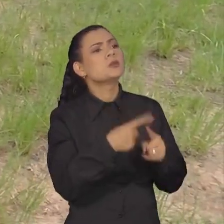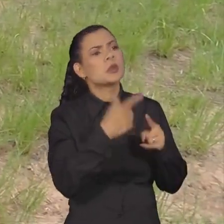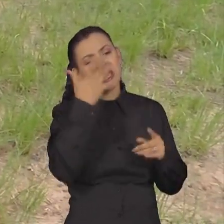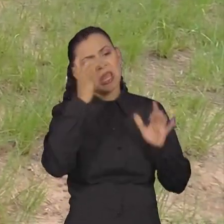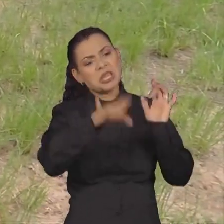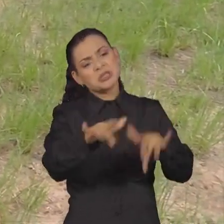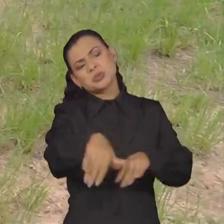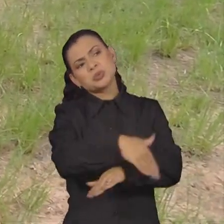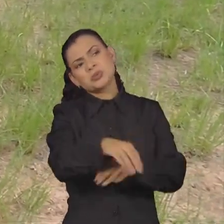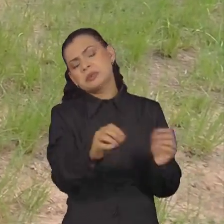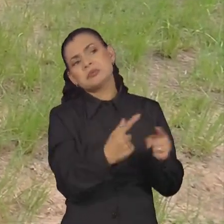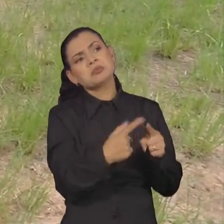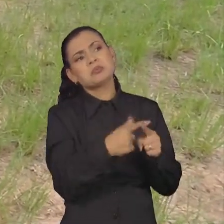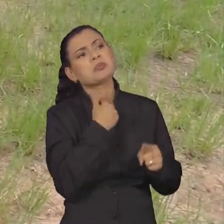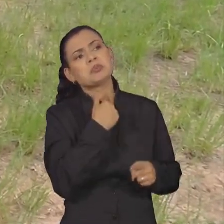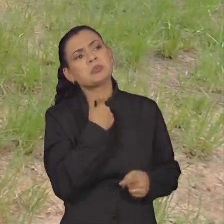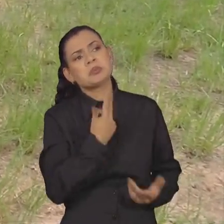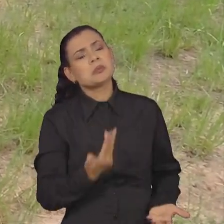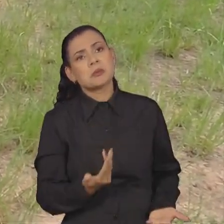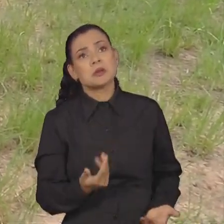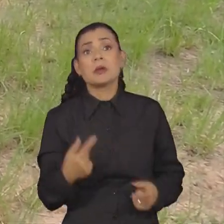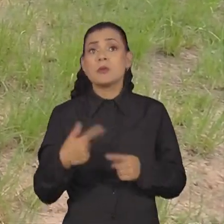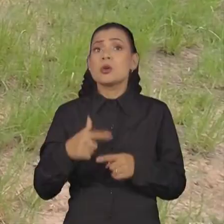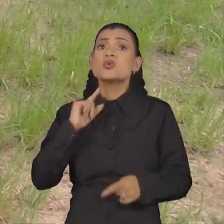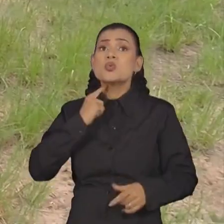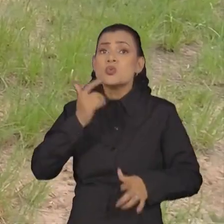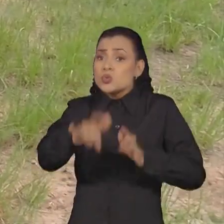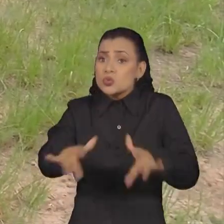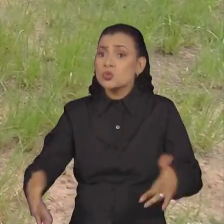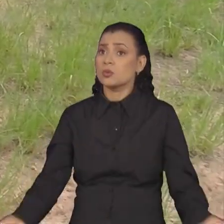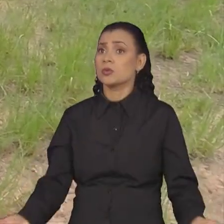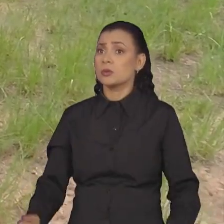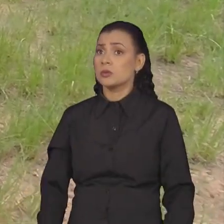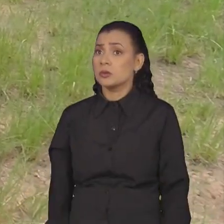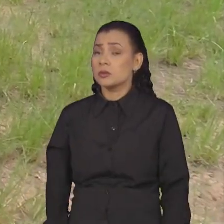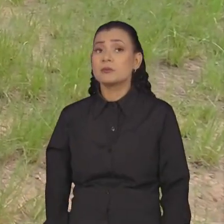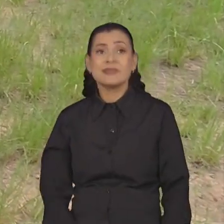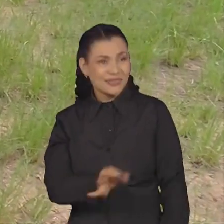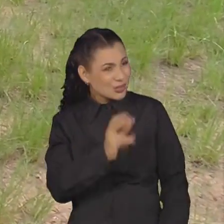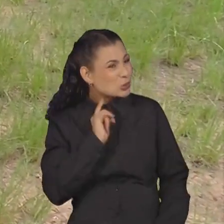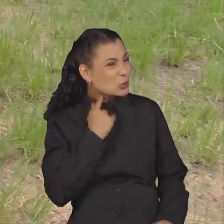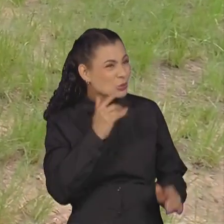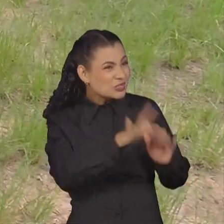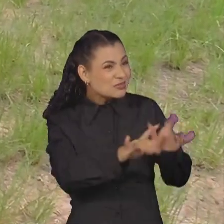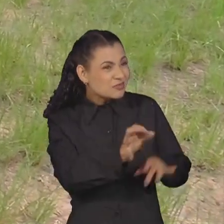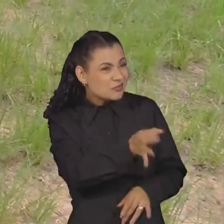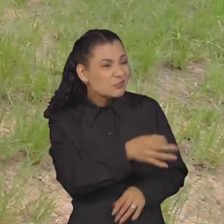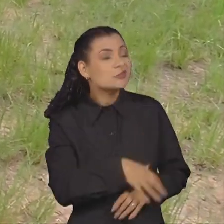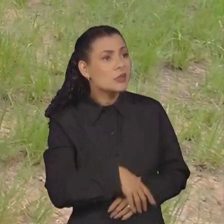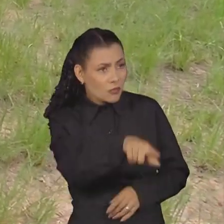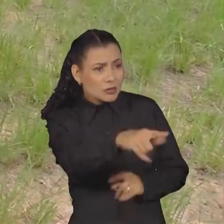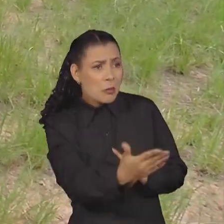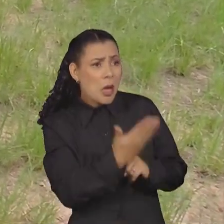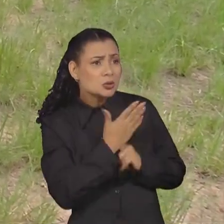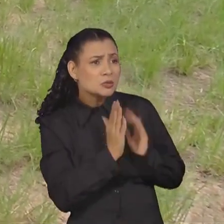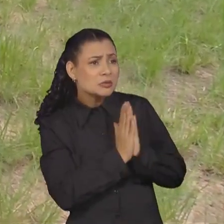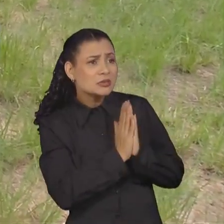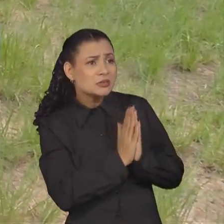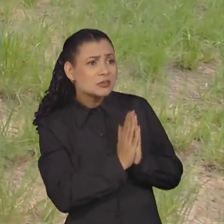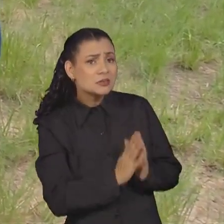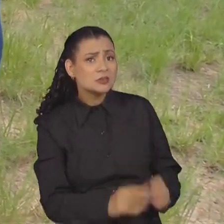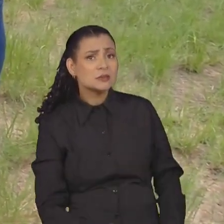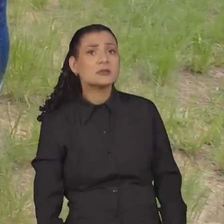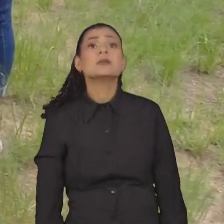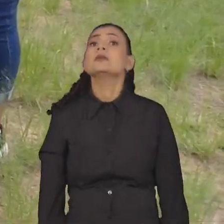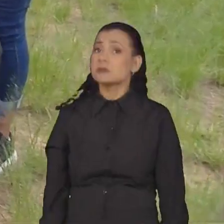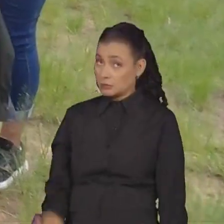lixo no chão? Porque vai sujar. Suja o nosso planeta, né? Então, você me ajuda a pegar? Por